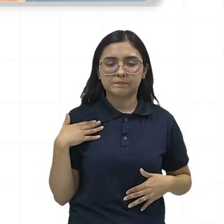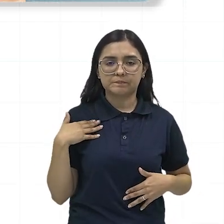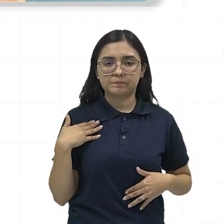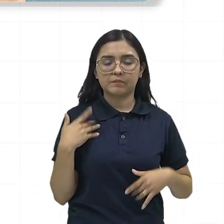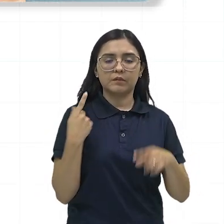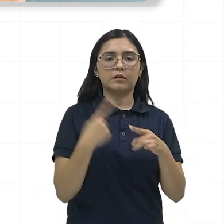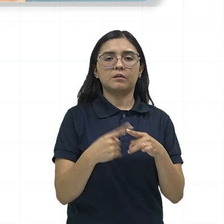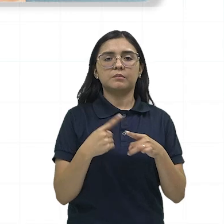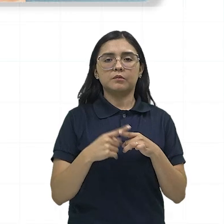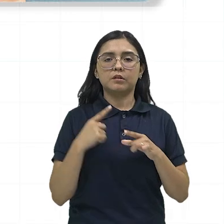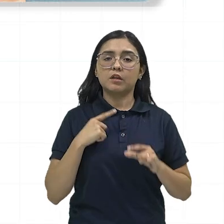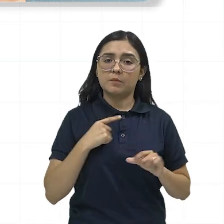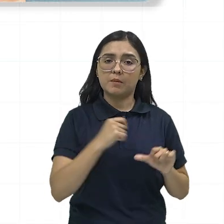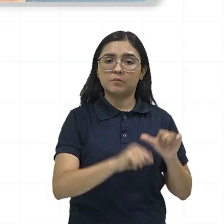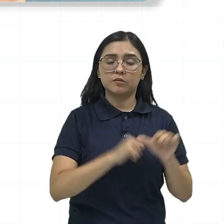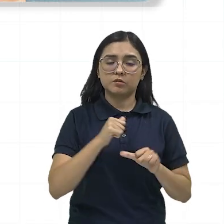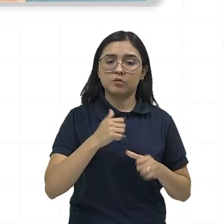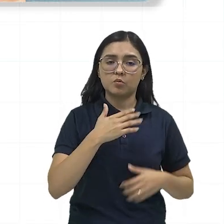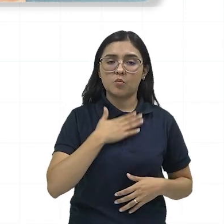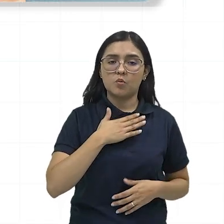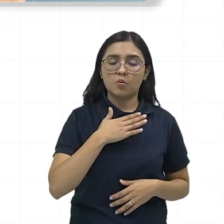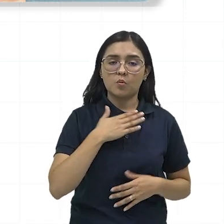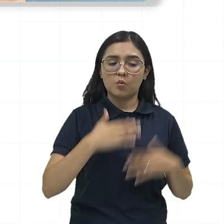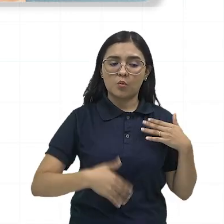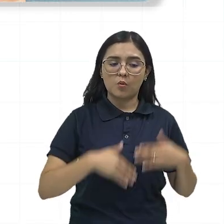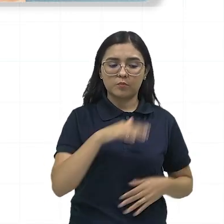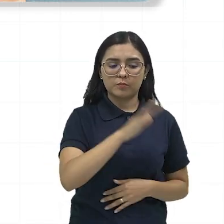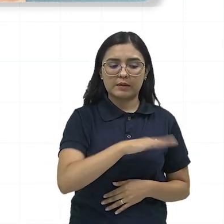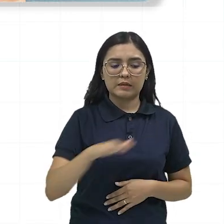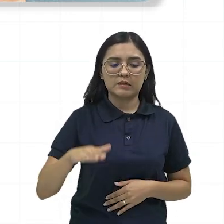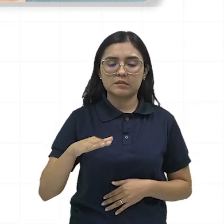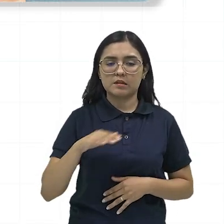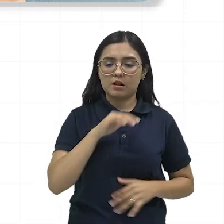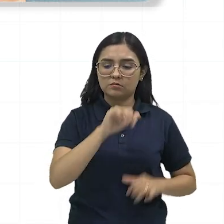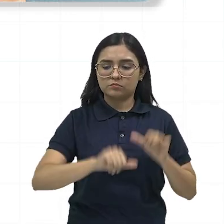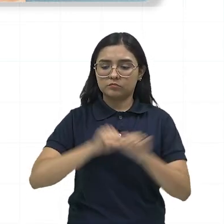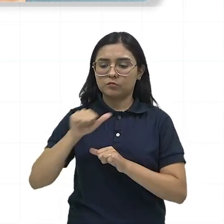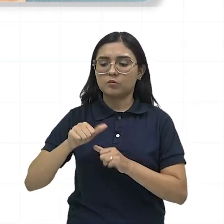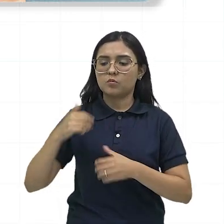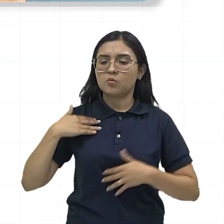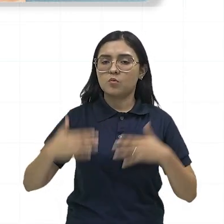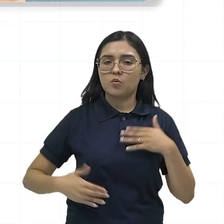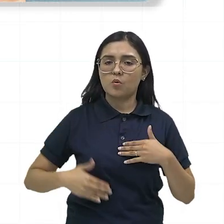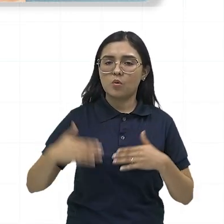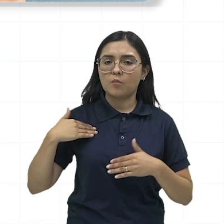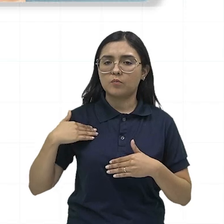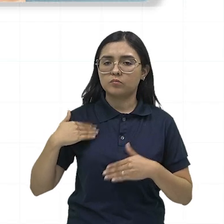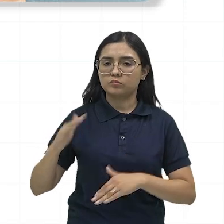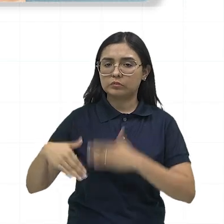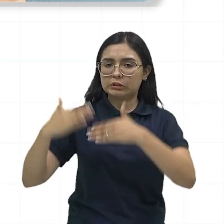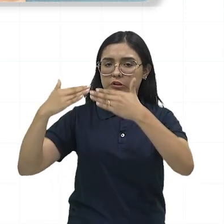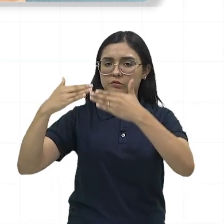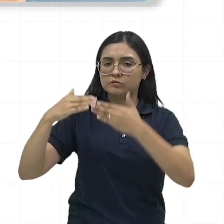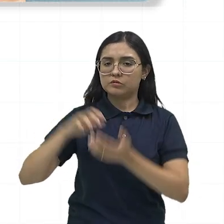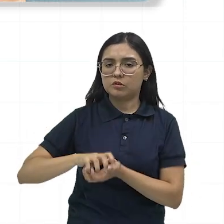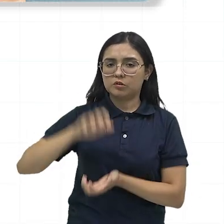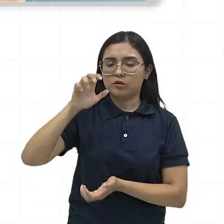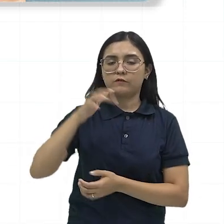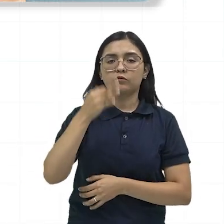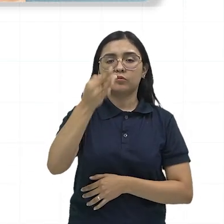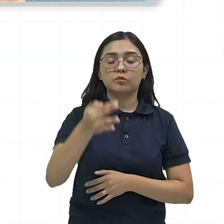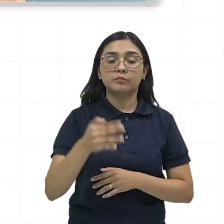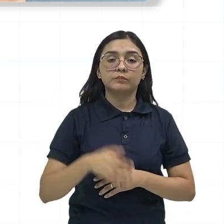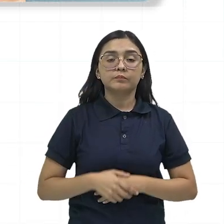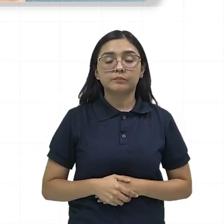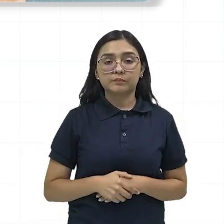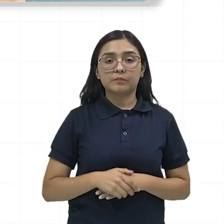Porque é uma transição mesmo do corpo aí da criança para um corpo adolescente que em breve irá se tornar adulto.